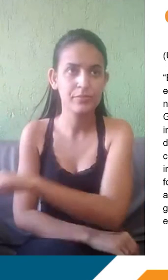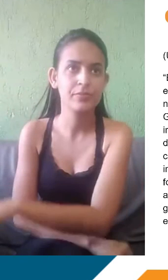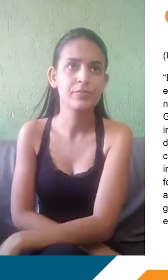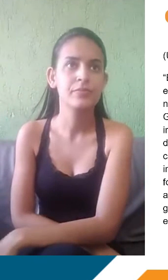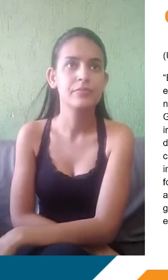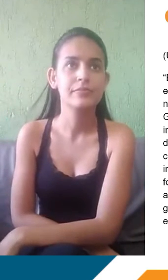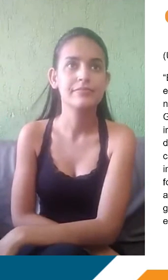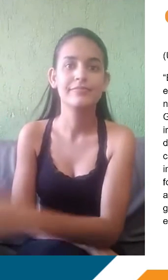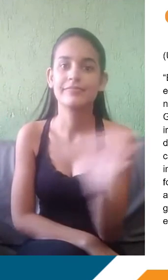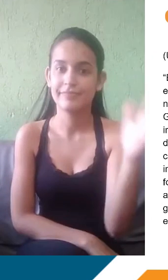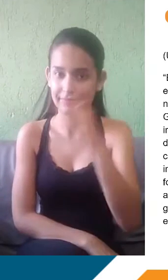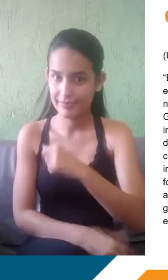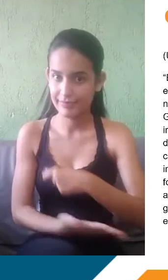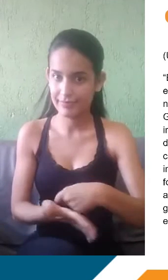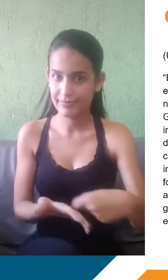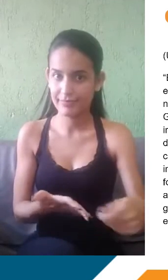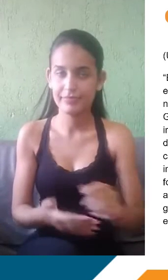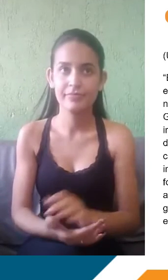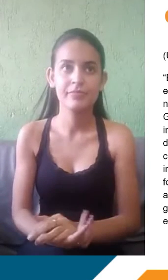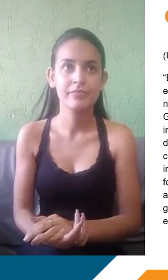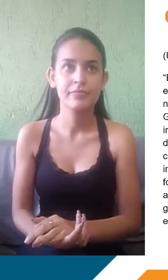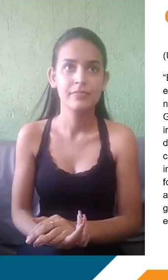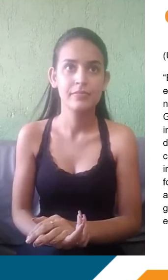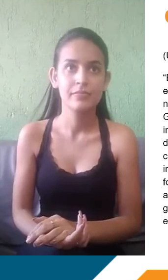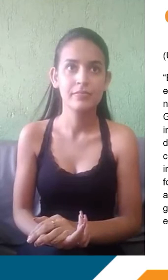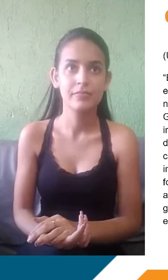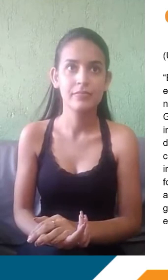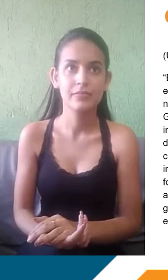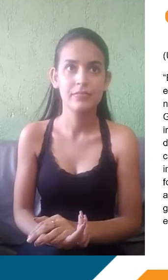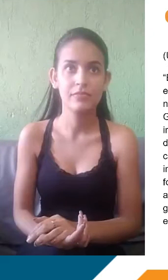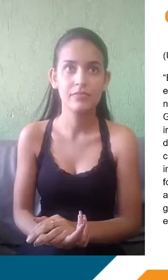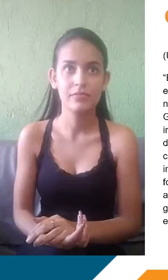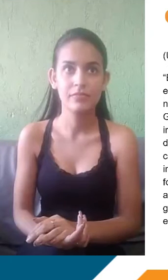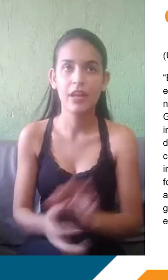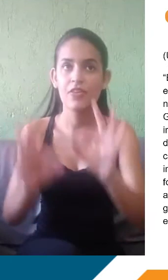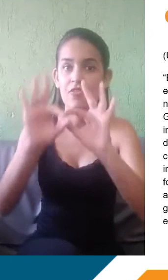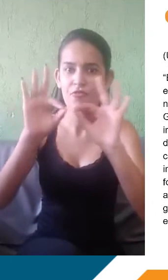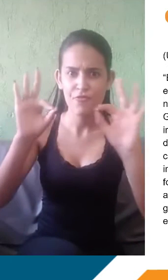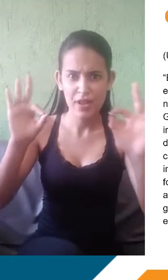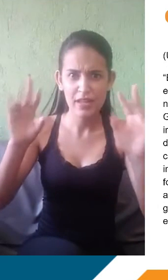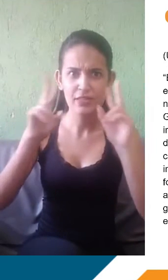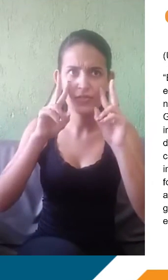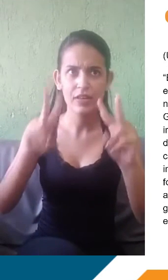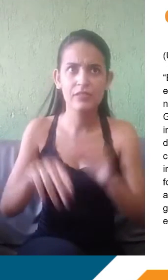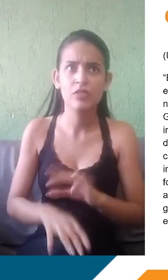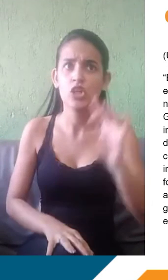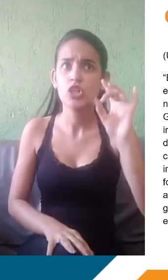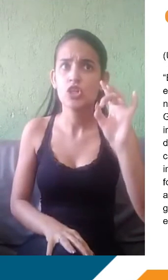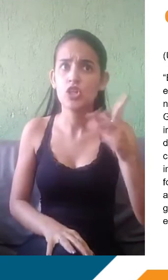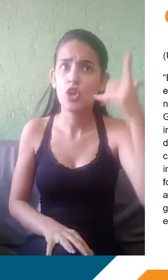Barreto. Vamos à questão. Só capazes de colher fatos detalhados e impotentes